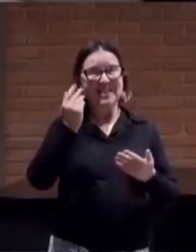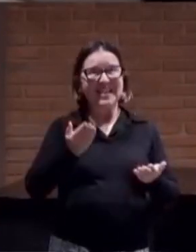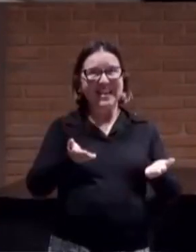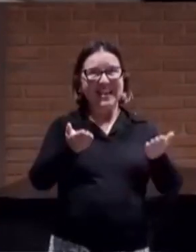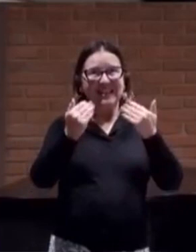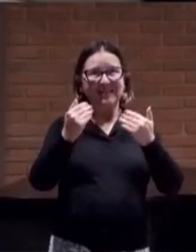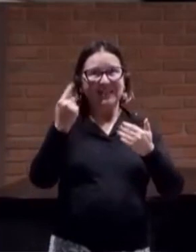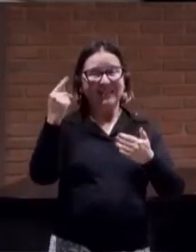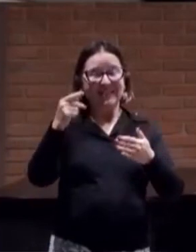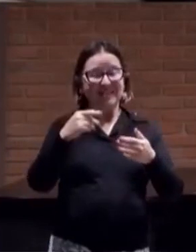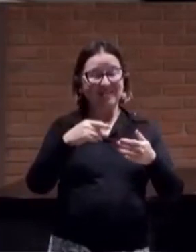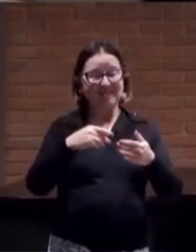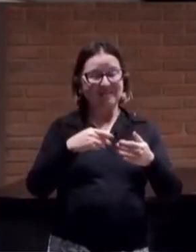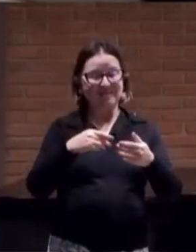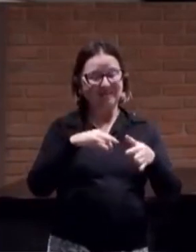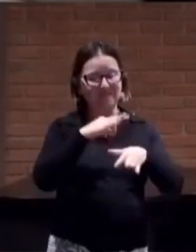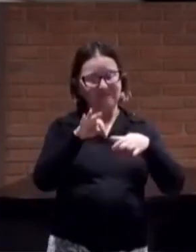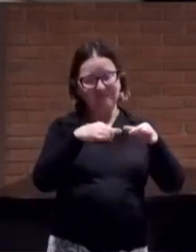o seu galardão.